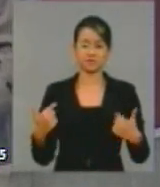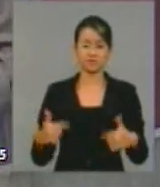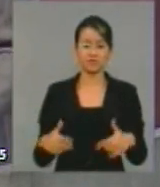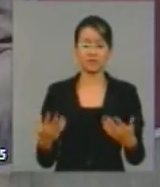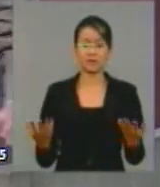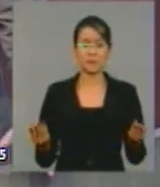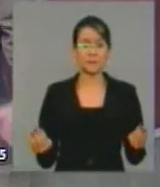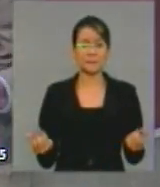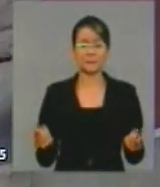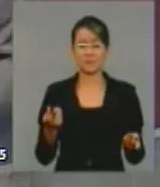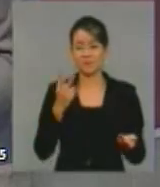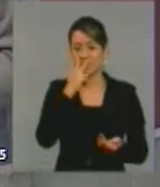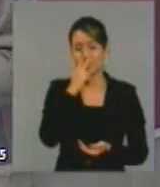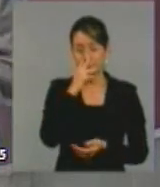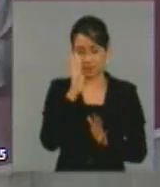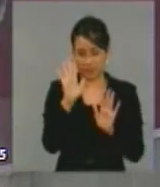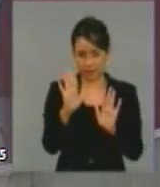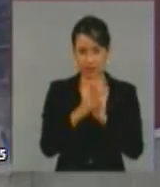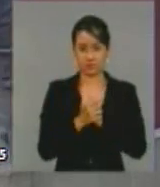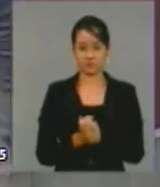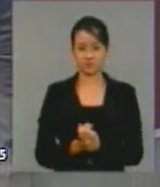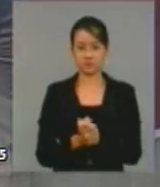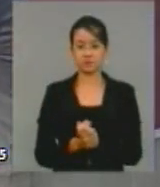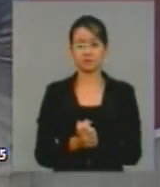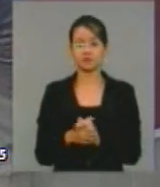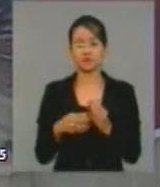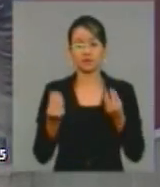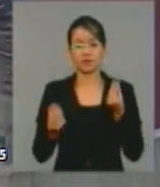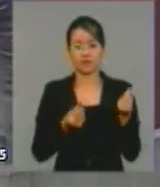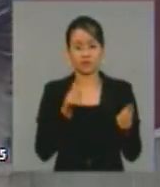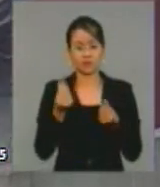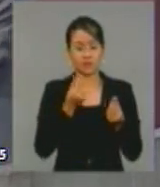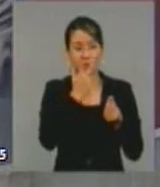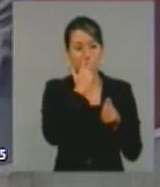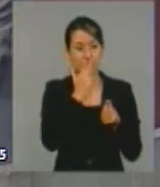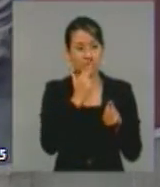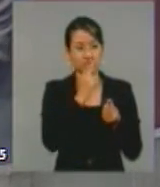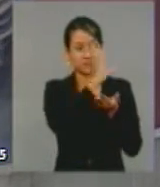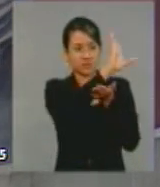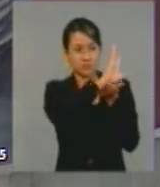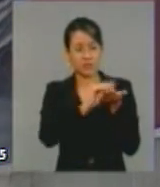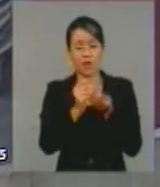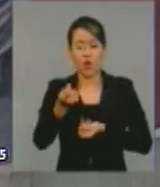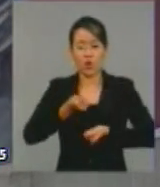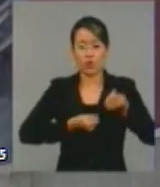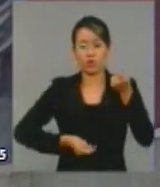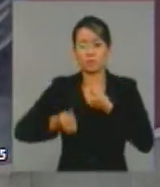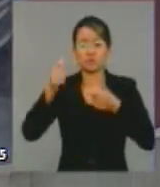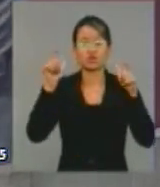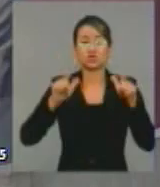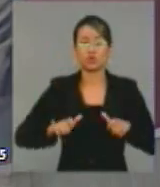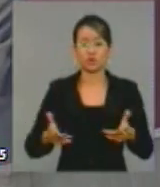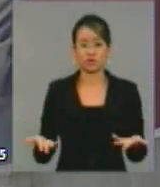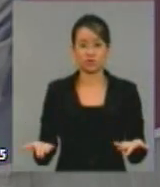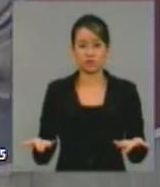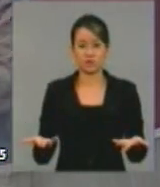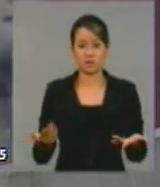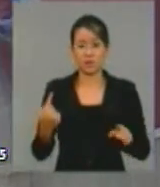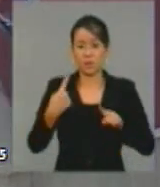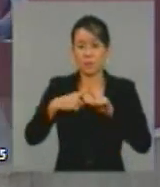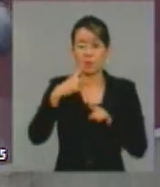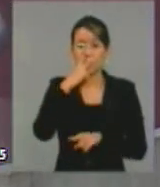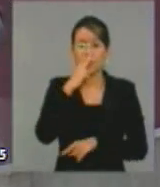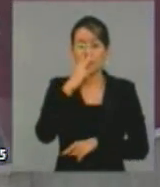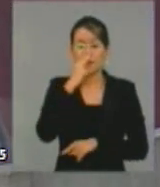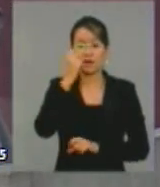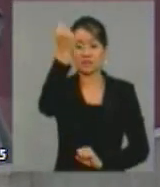capitalista. Porque esse modelo econômico ele está trazendo indústria suja para esse canto do planeta. E nós